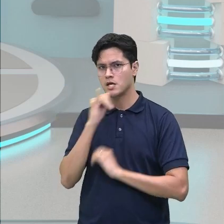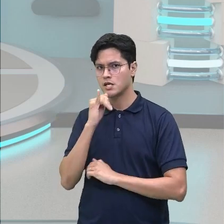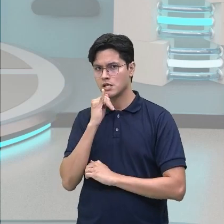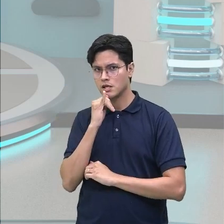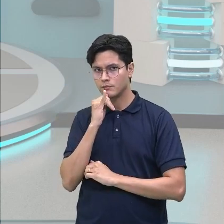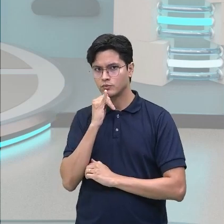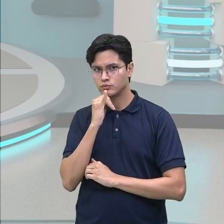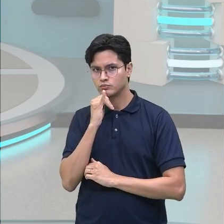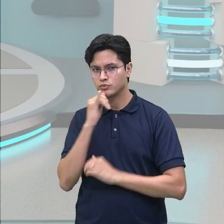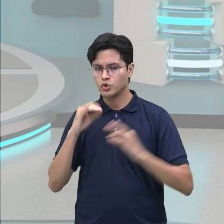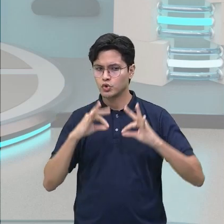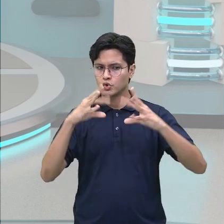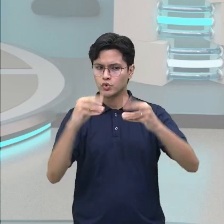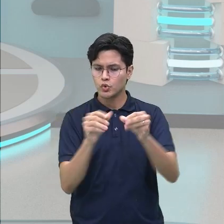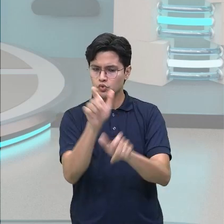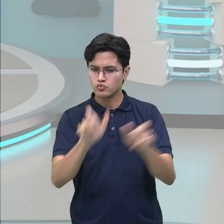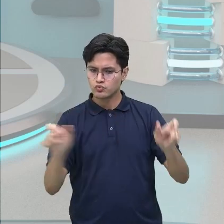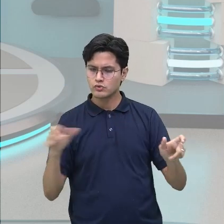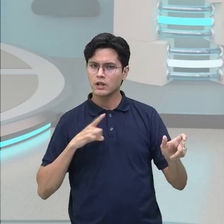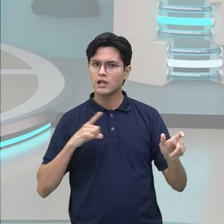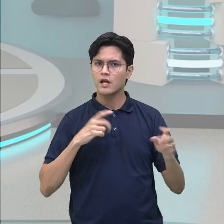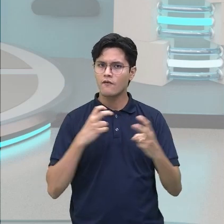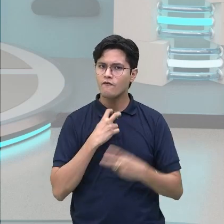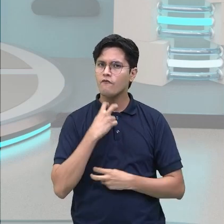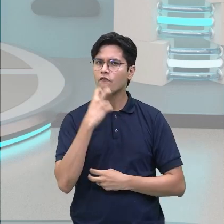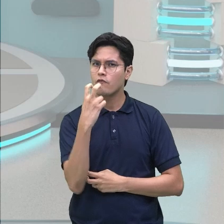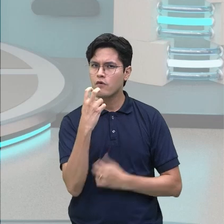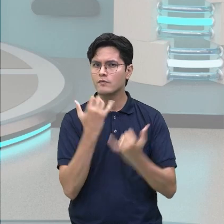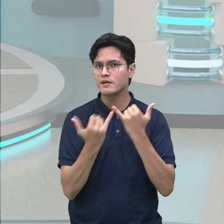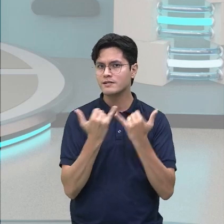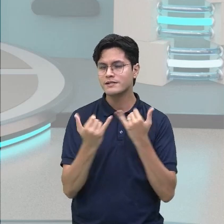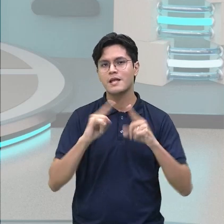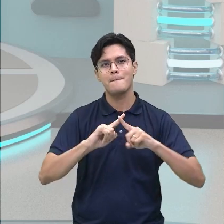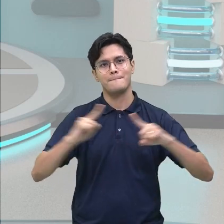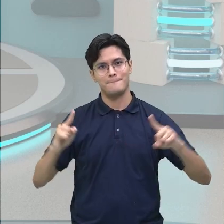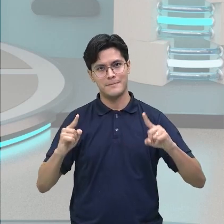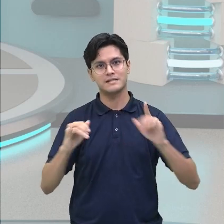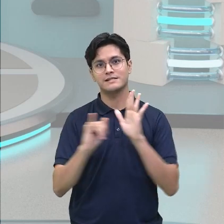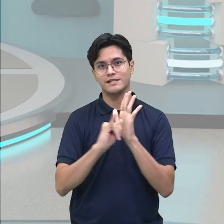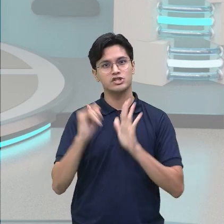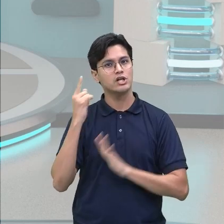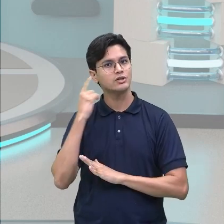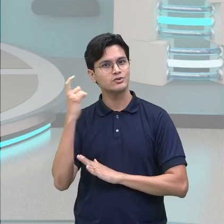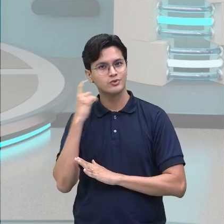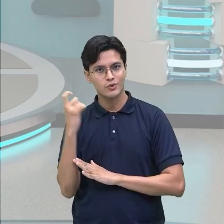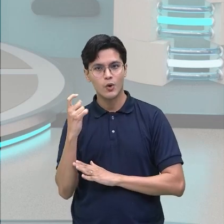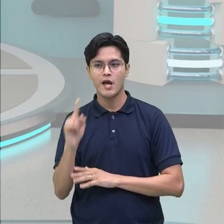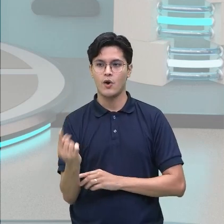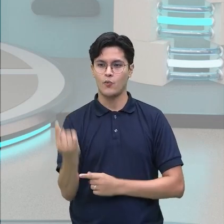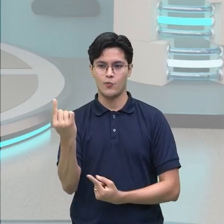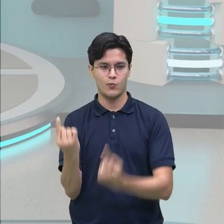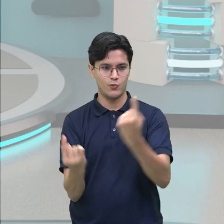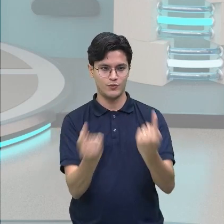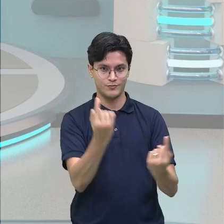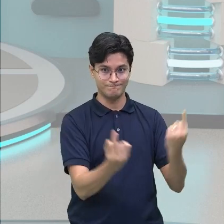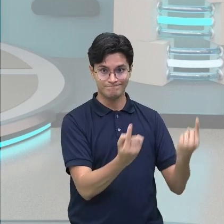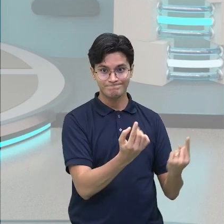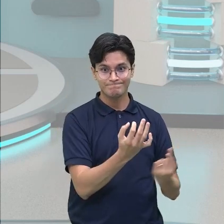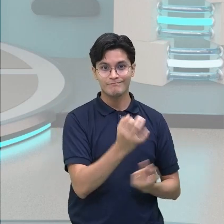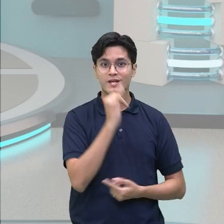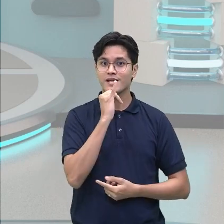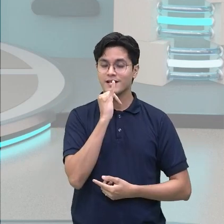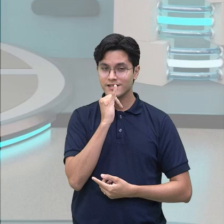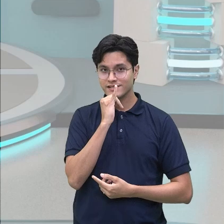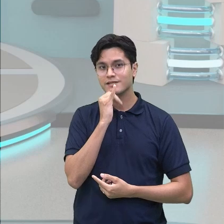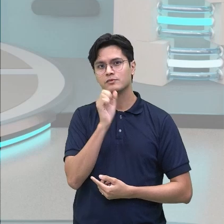o timbre é único. Mas como é que nós podemos saber o que é o timbre? Se você fechar os olhos e de repente a sua mãe